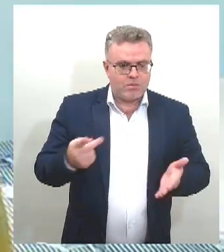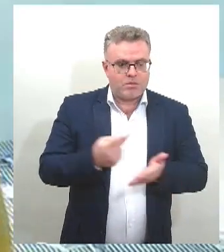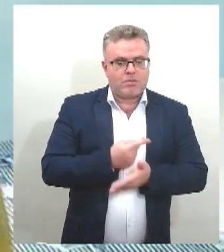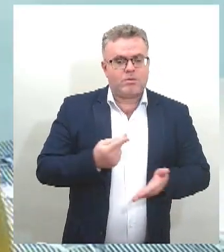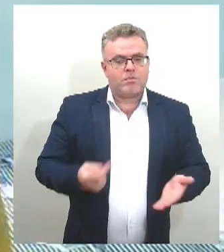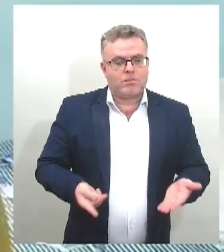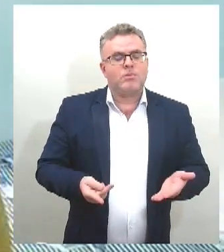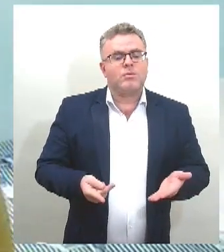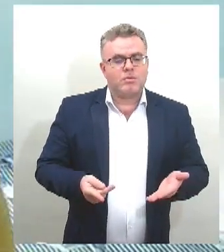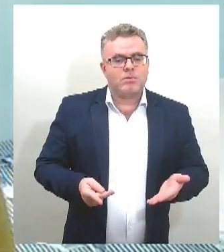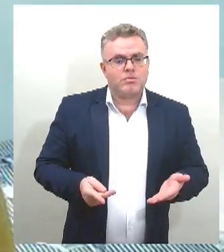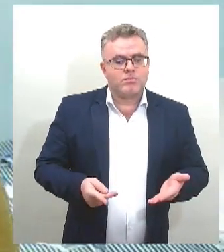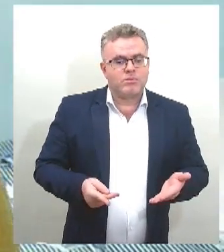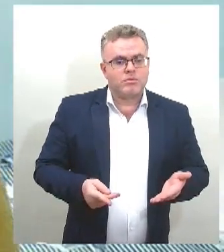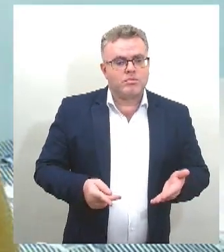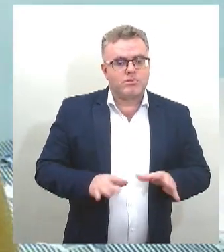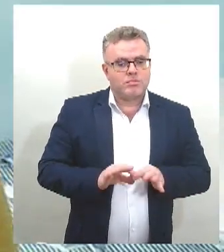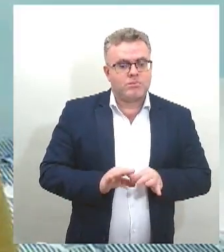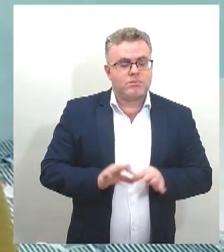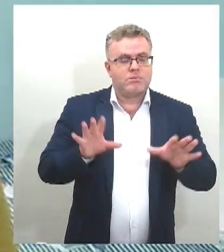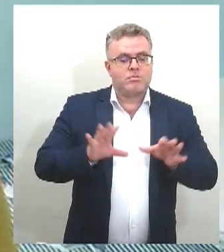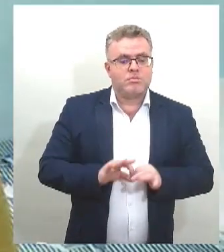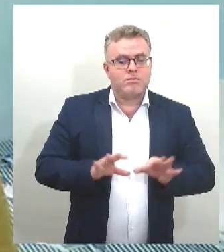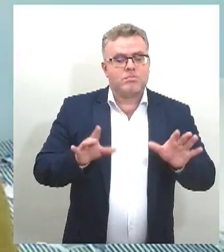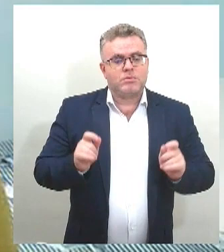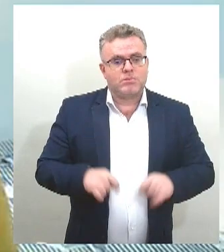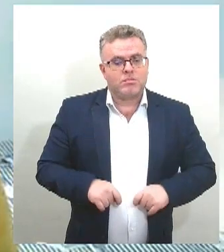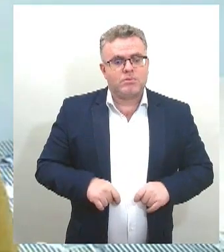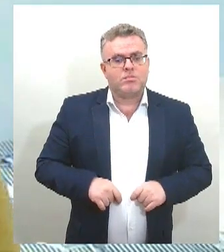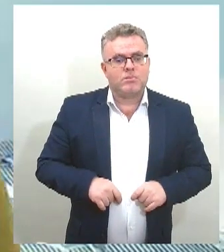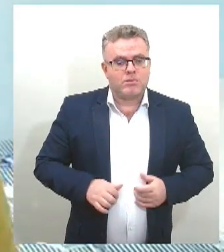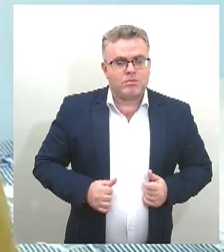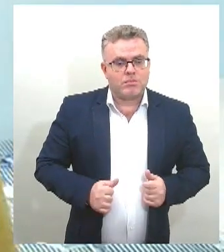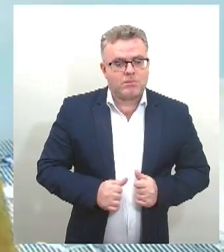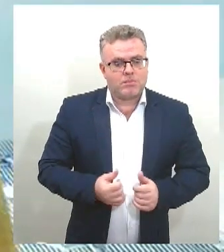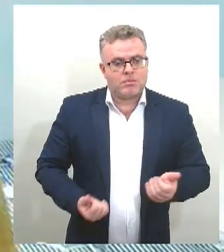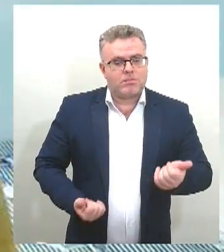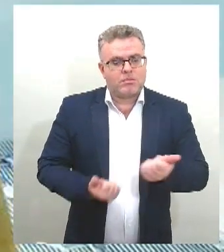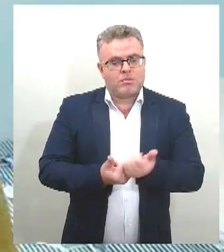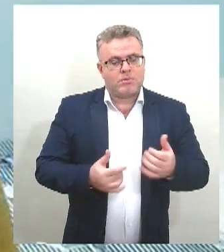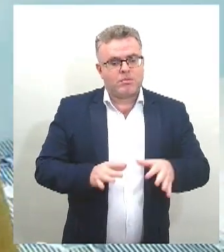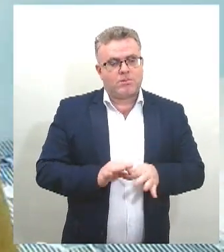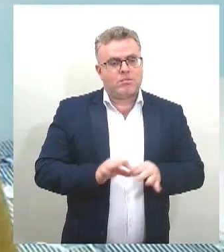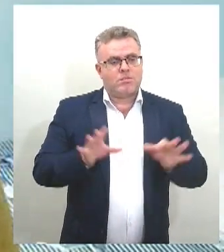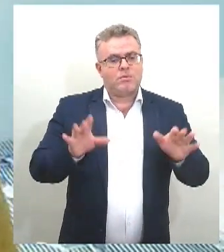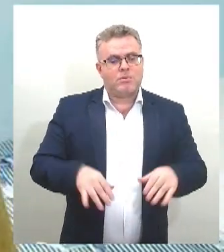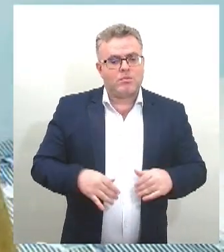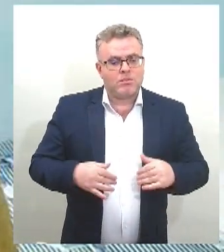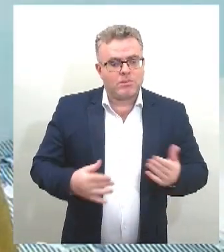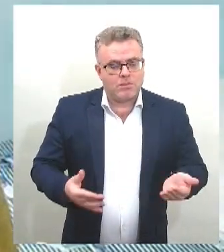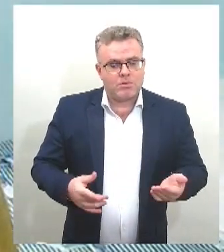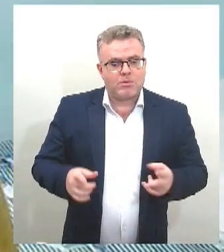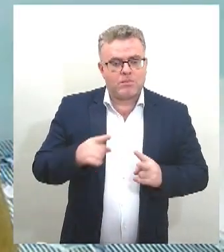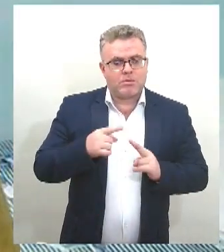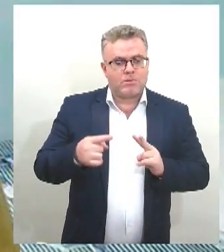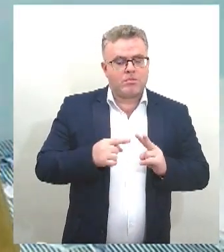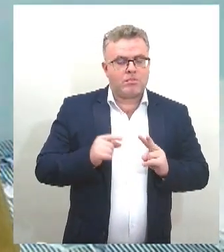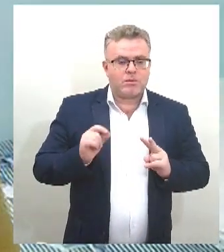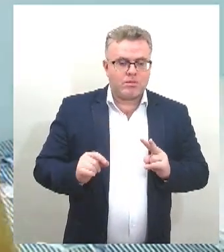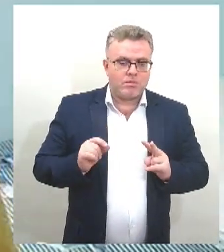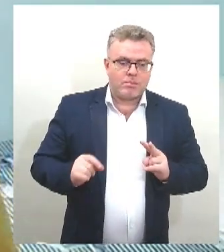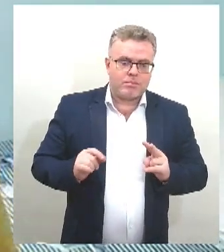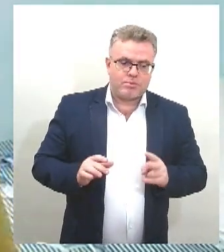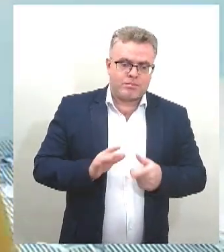ser abolicionista também era apoiar a República. Então, foram esses dois fatores que culminaram, né,